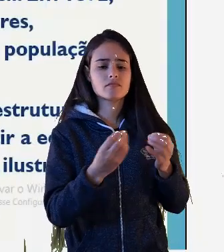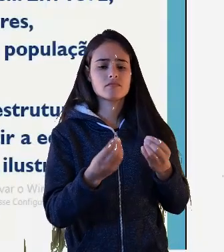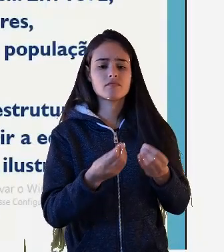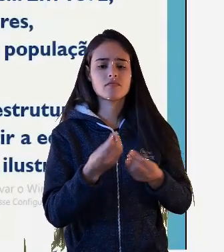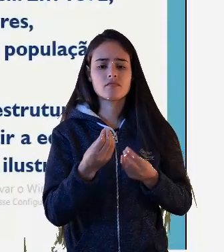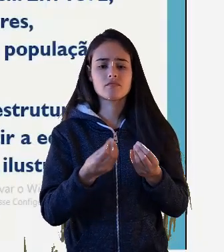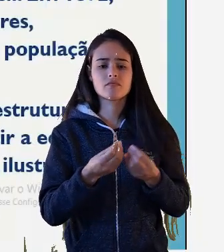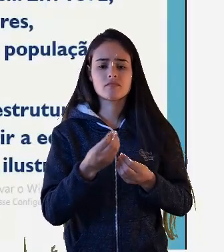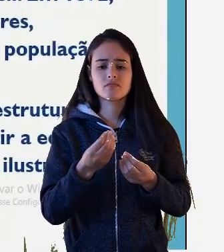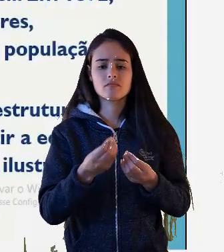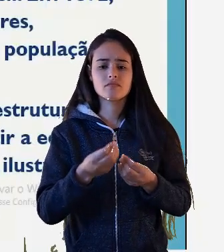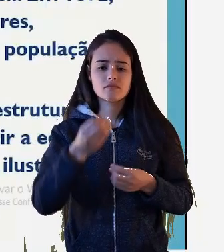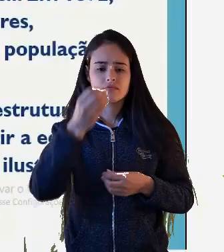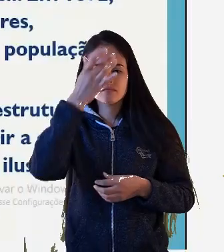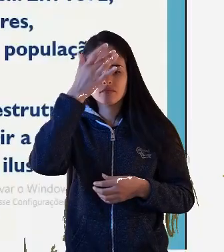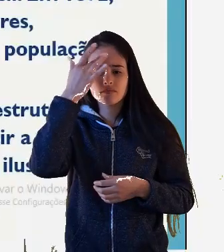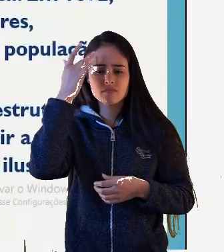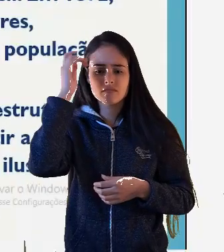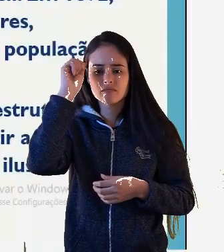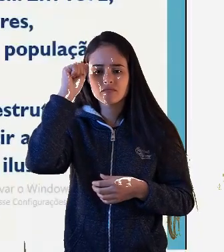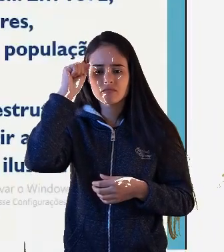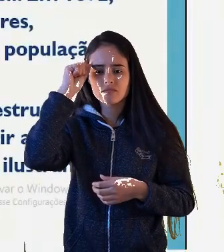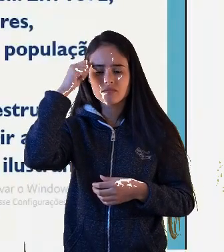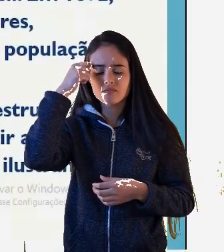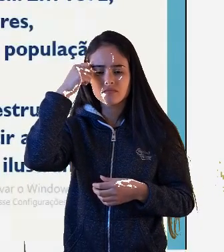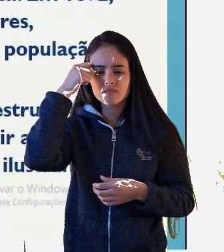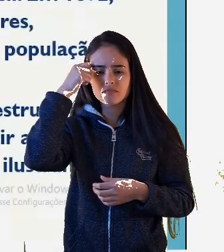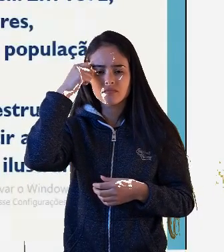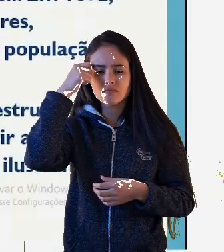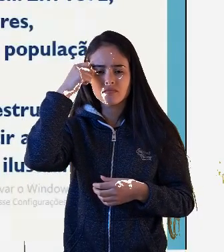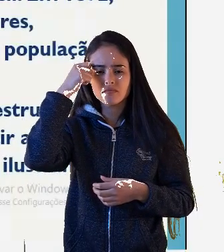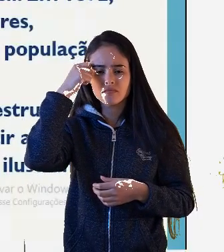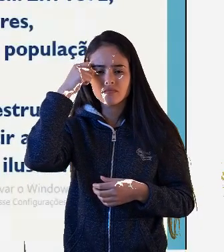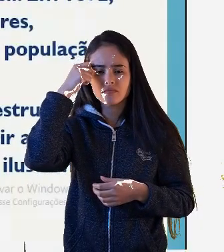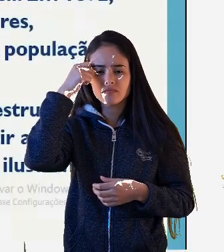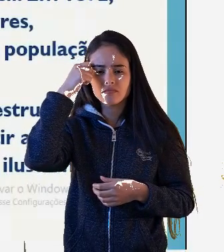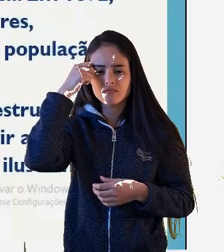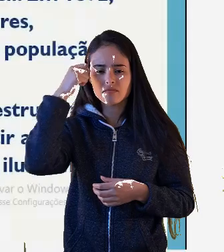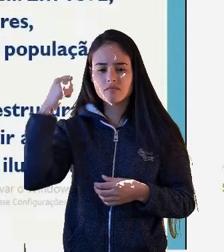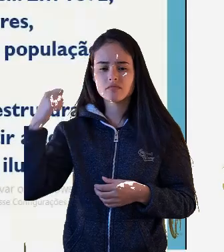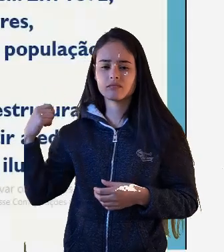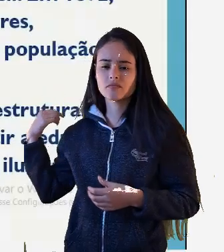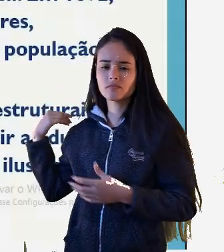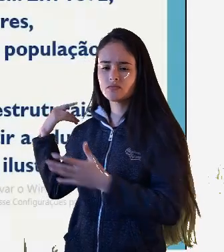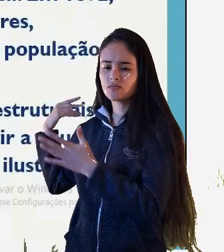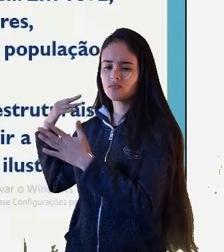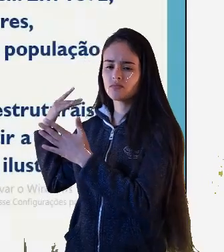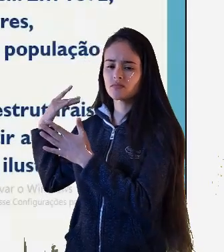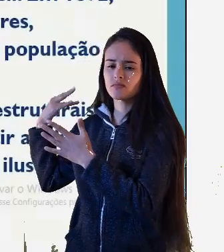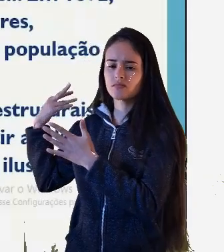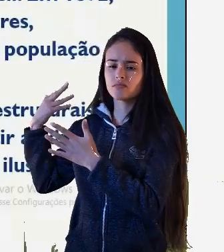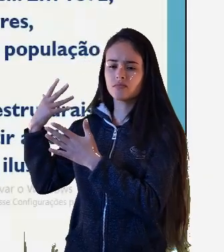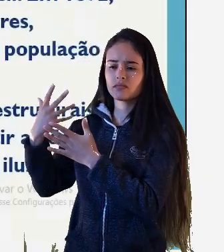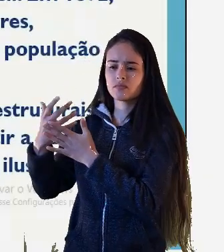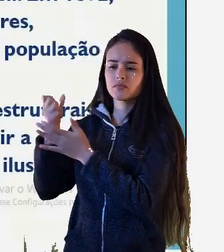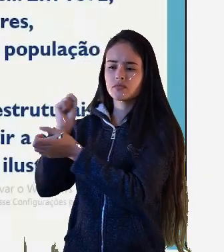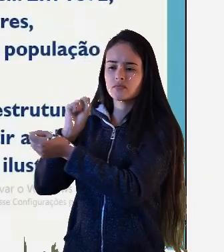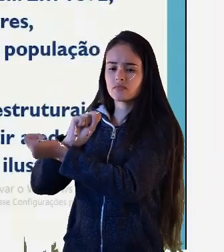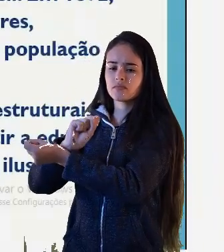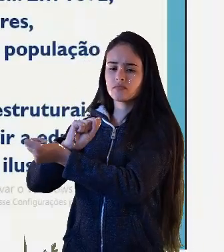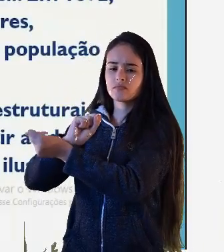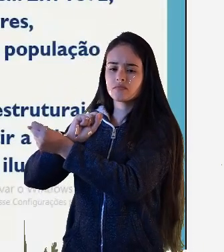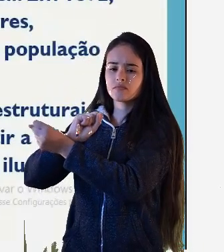era um Brasil, né, de muitos pretos, né, que não estavam escravizados mais,